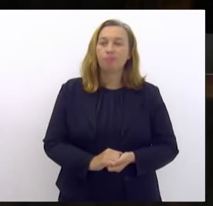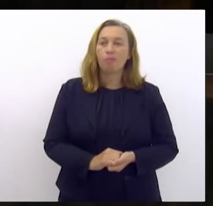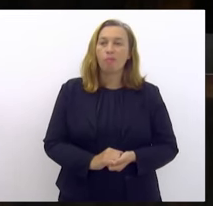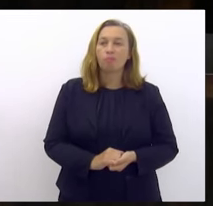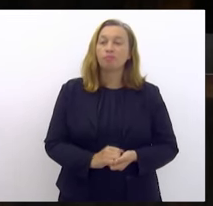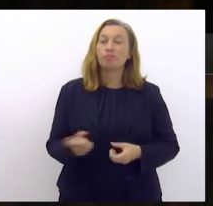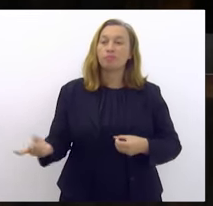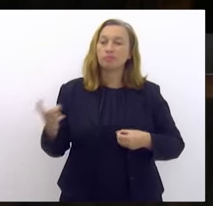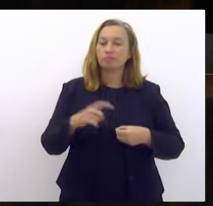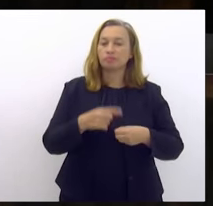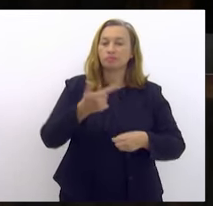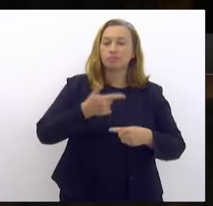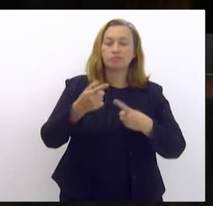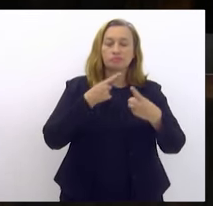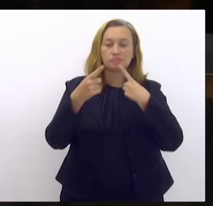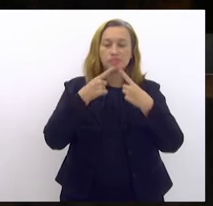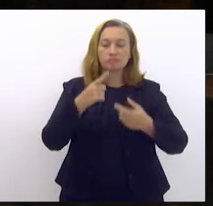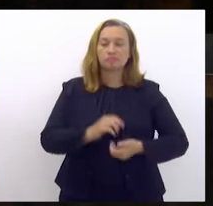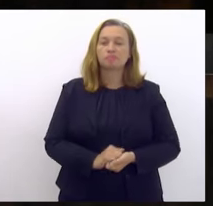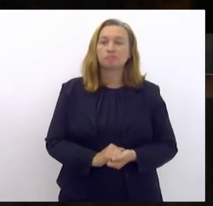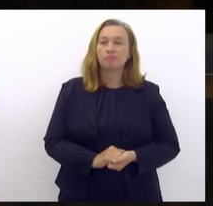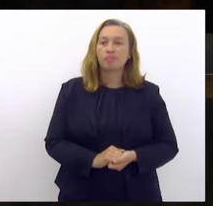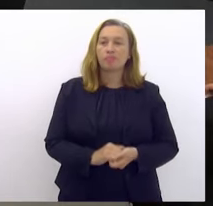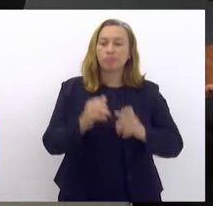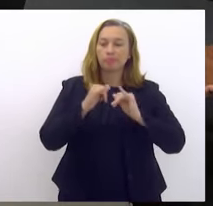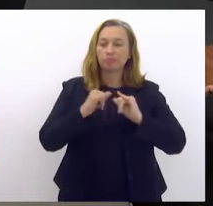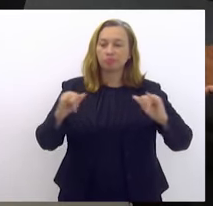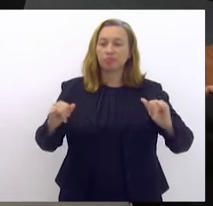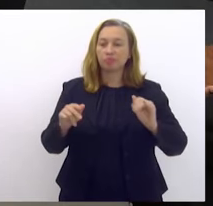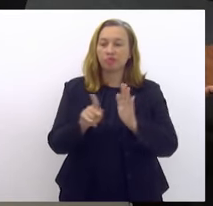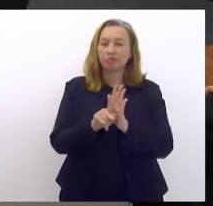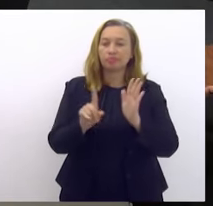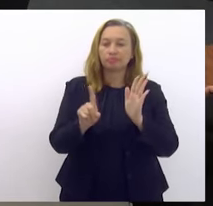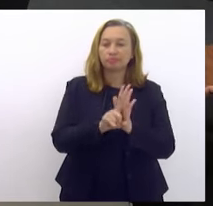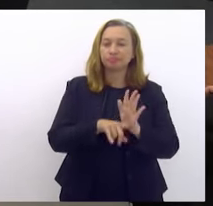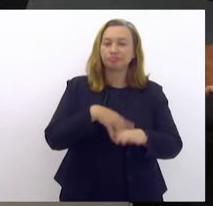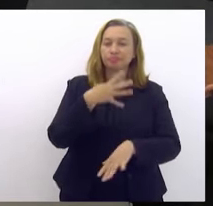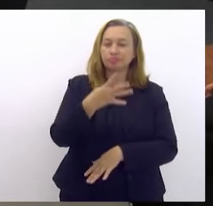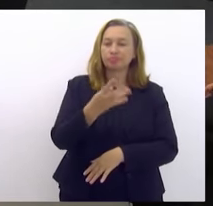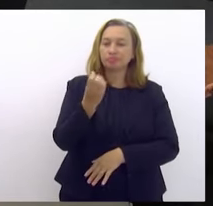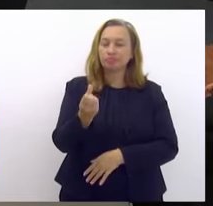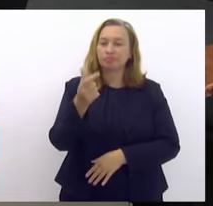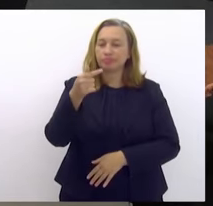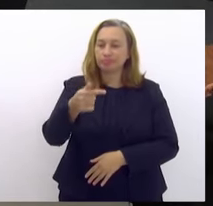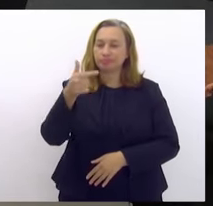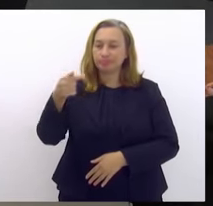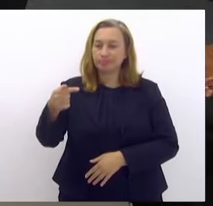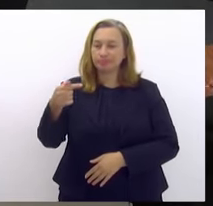E retorna em segunda. Anuncio, projeto de lei número